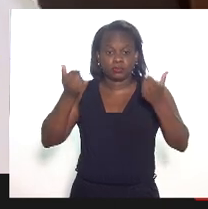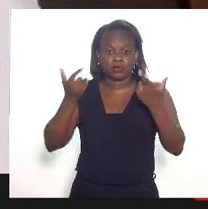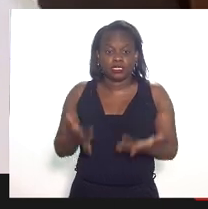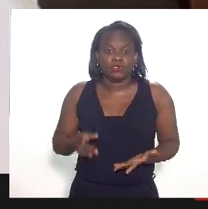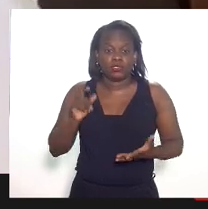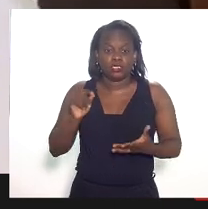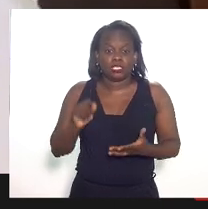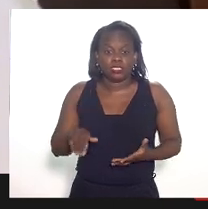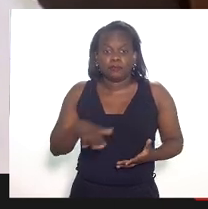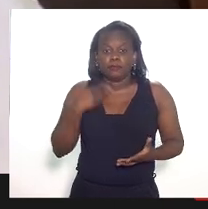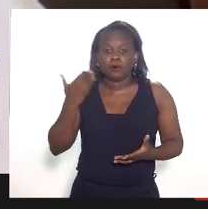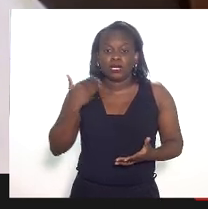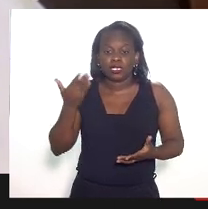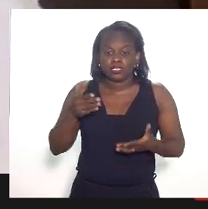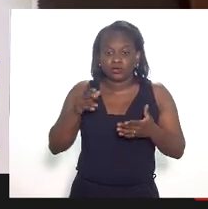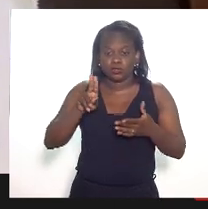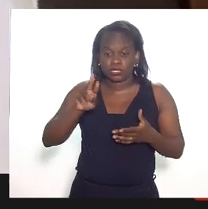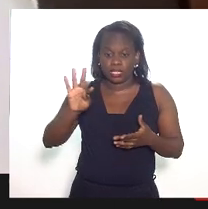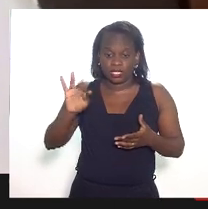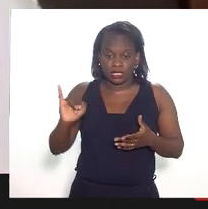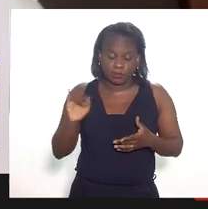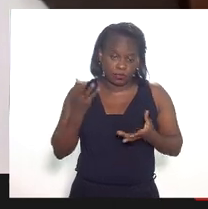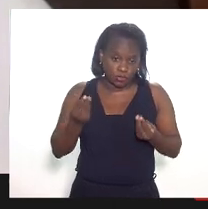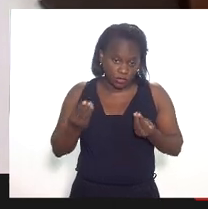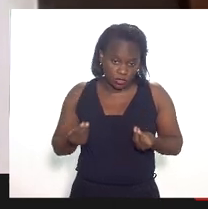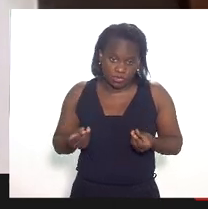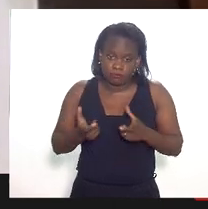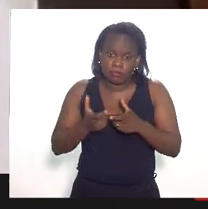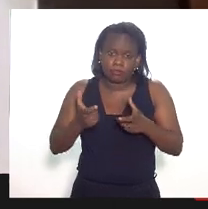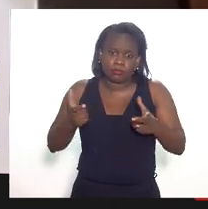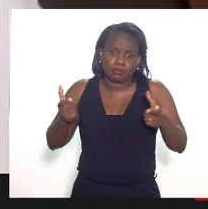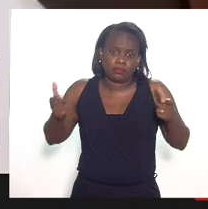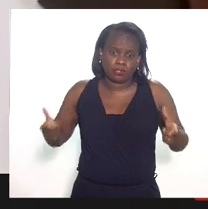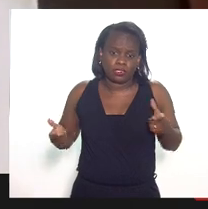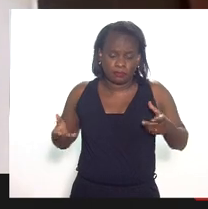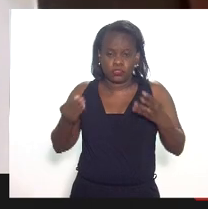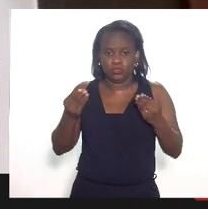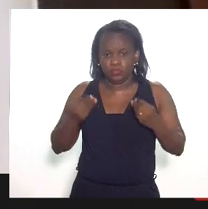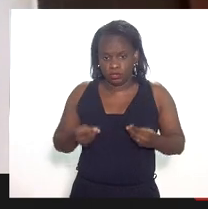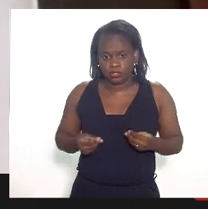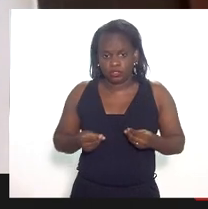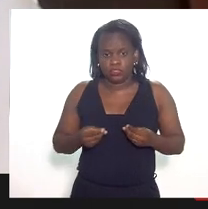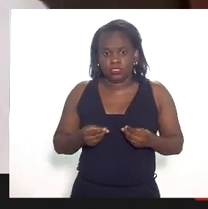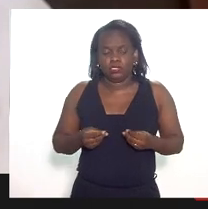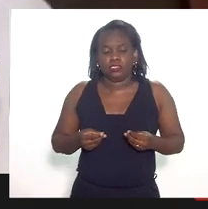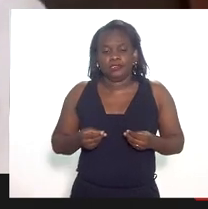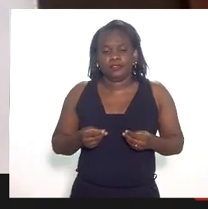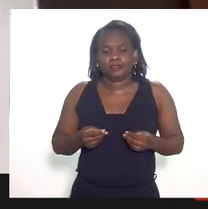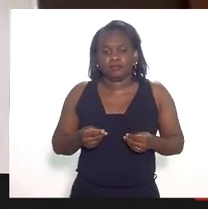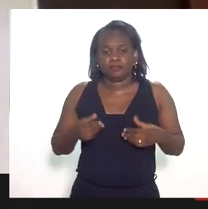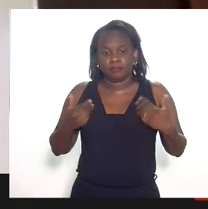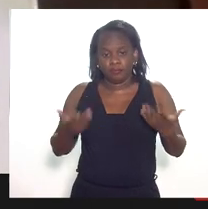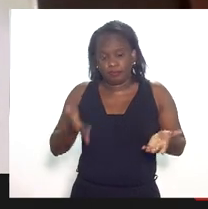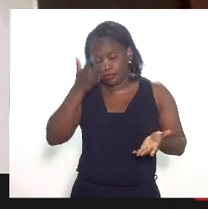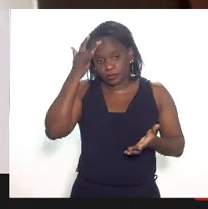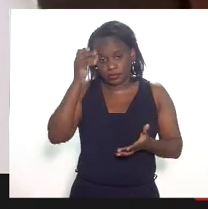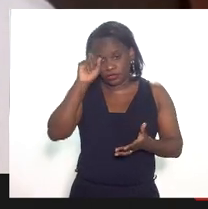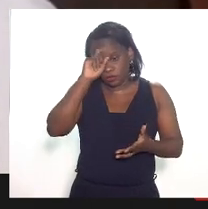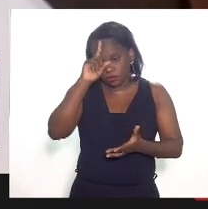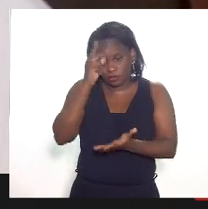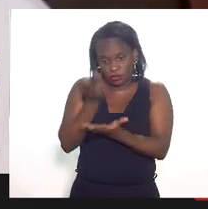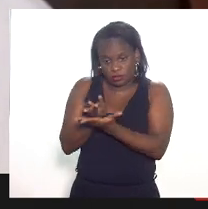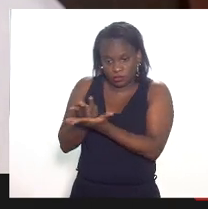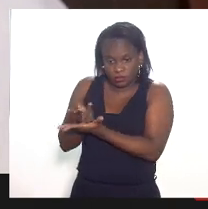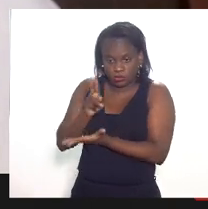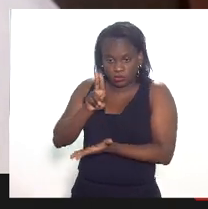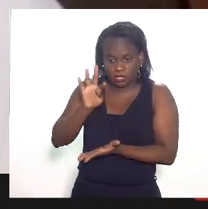sobre a letalidade nos leitos de UTI. É uma letalidade crescente, uma letalidade alta nos internados de UTI